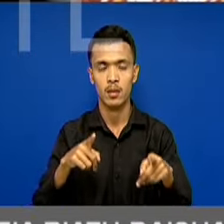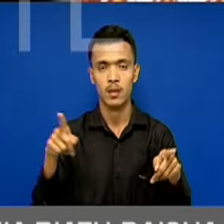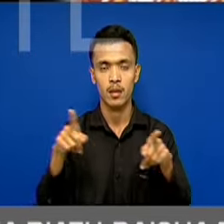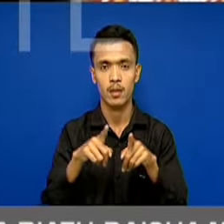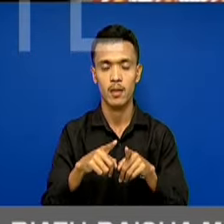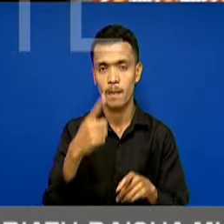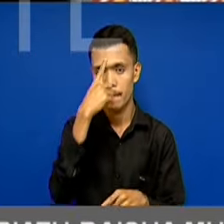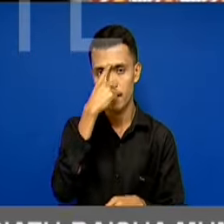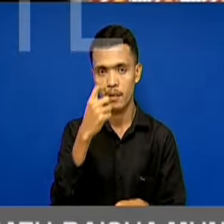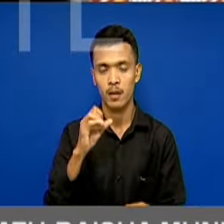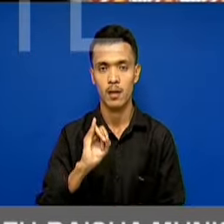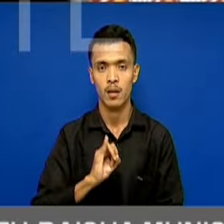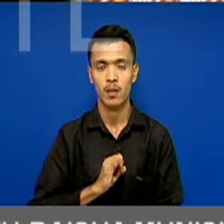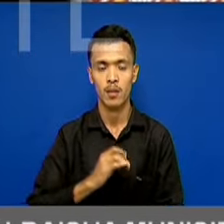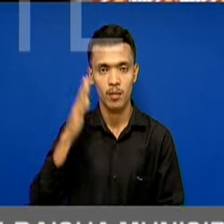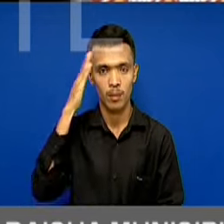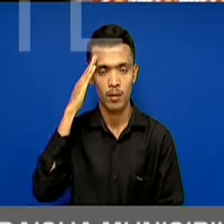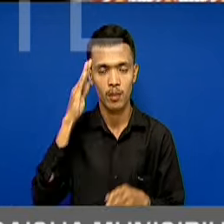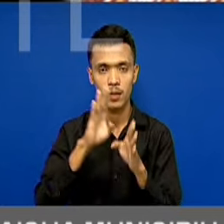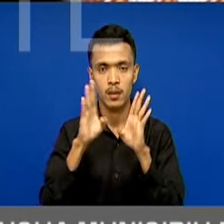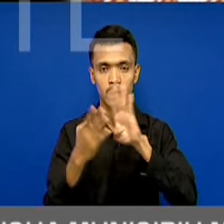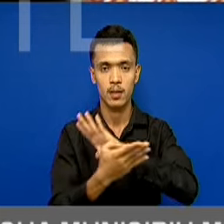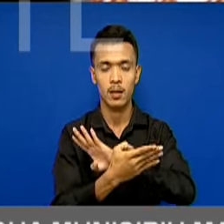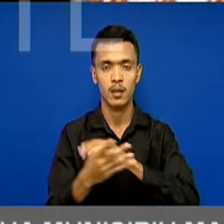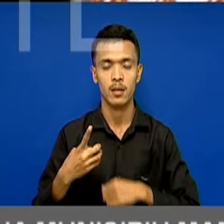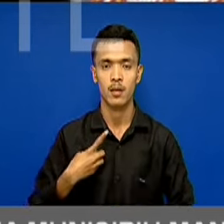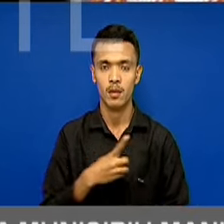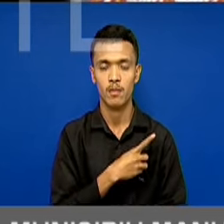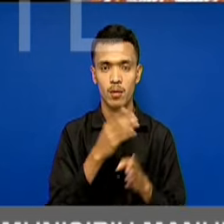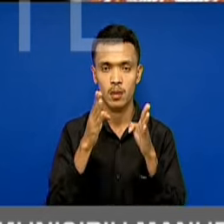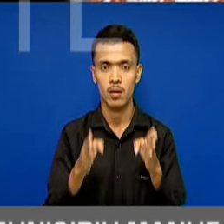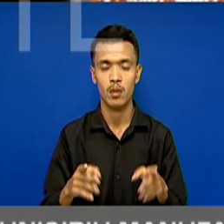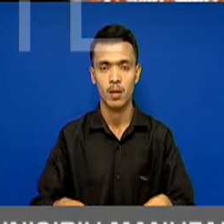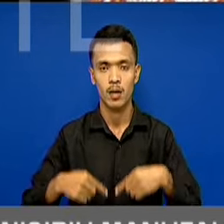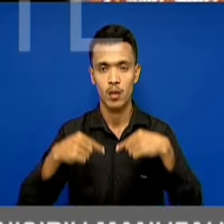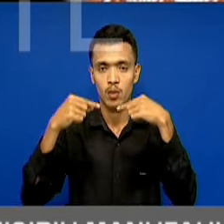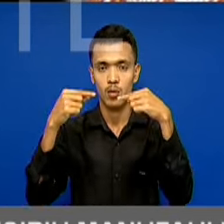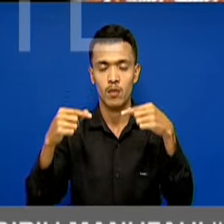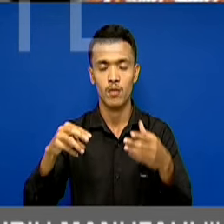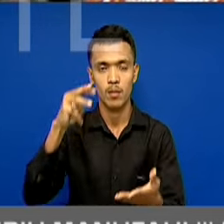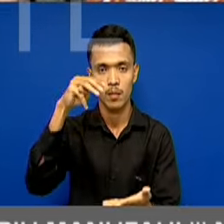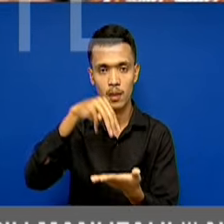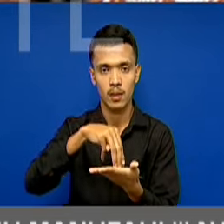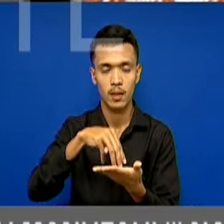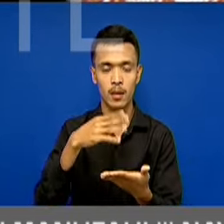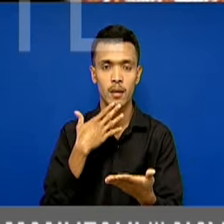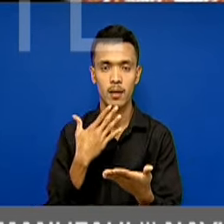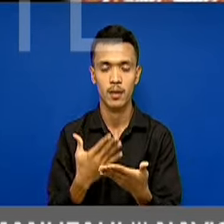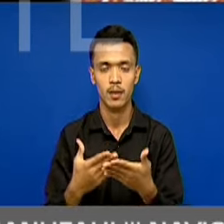Macaonai, sai deputado, né, ato fo, lição ida nebe que dia, vai